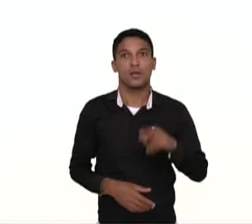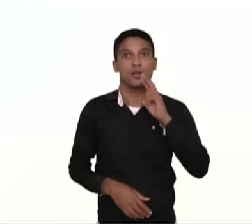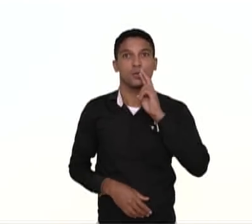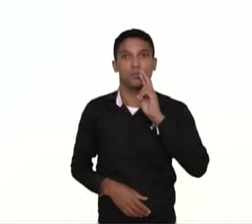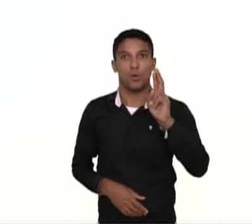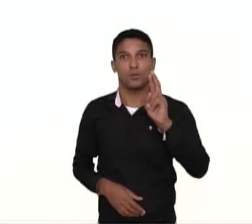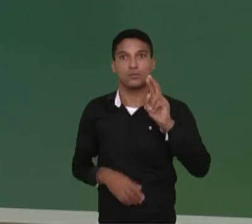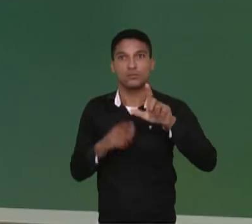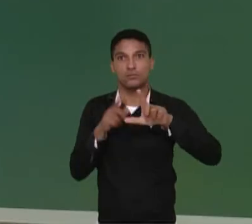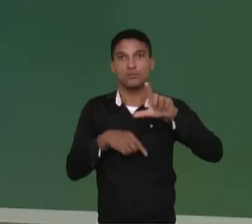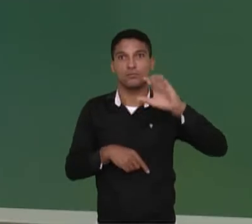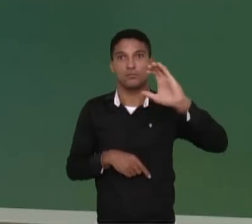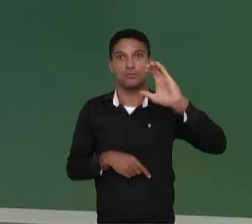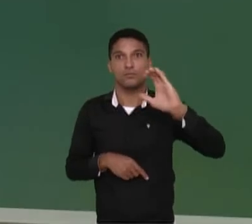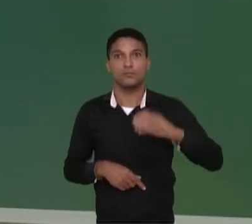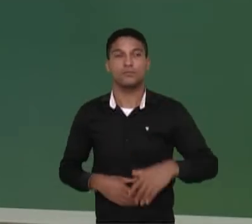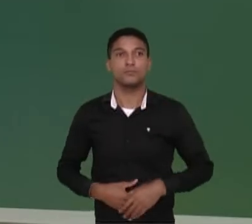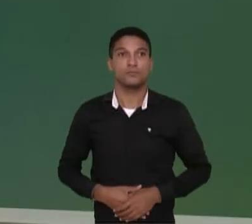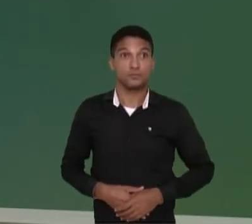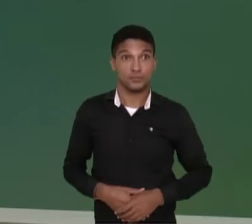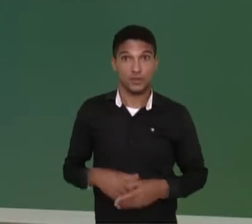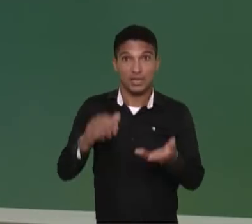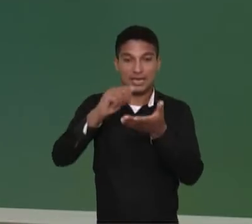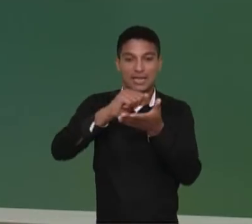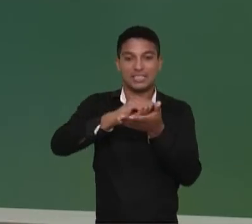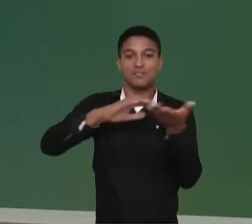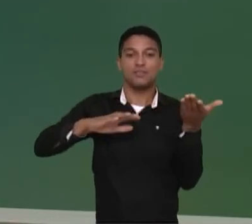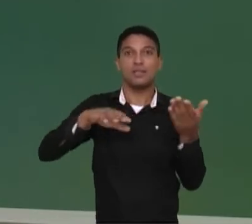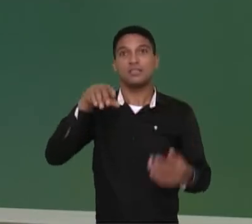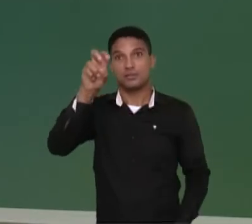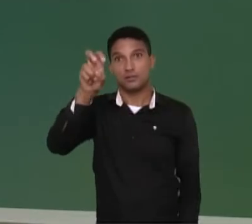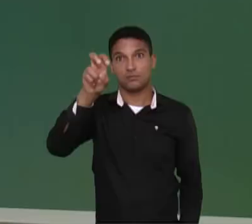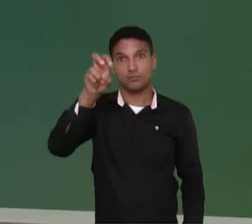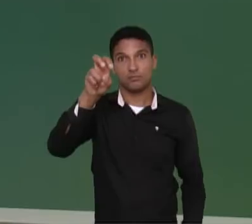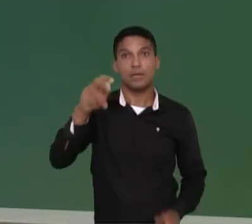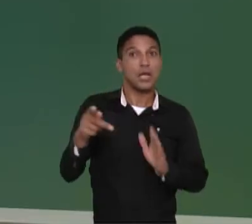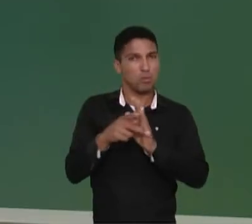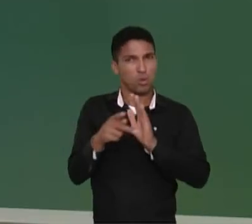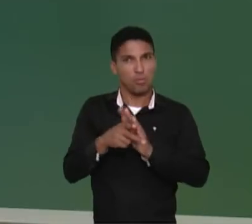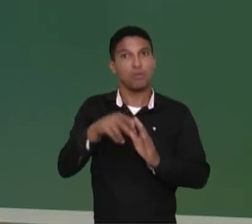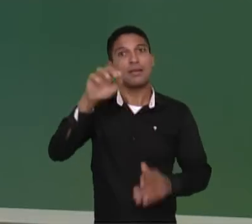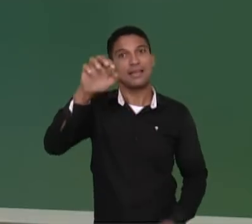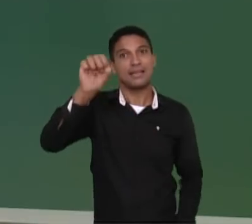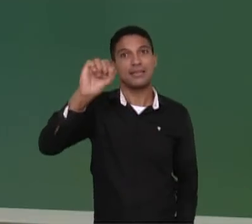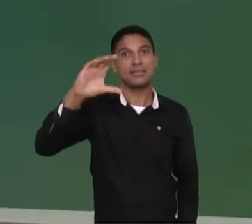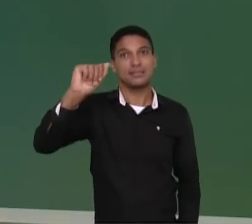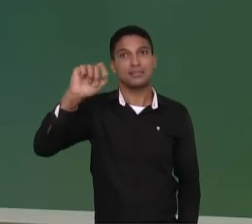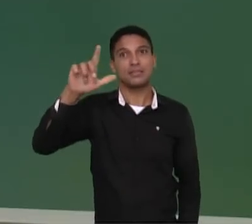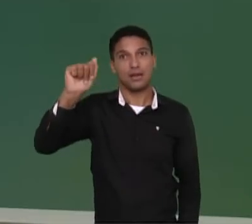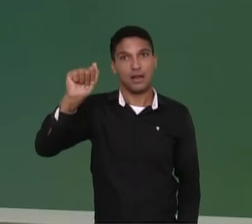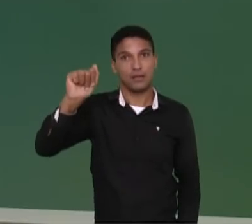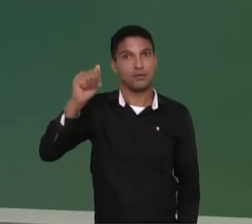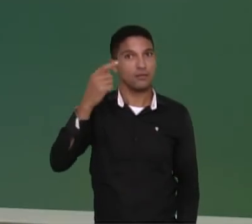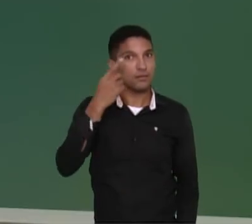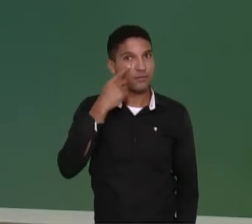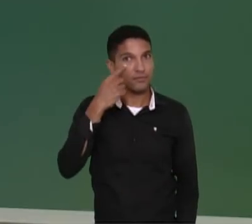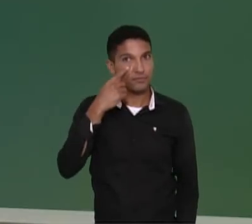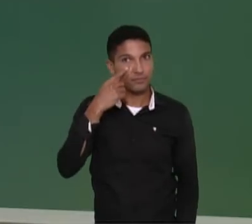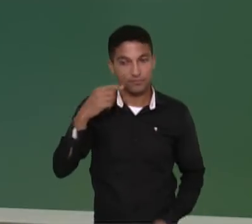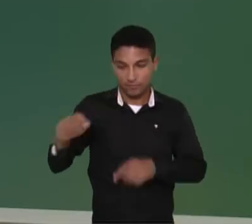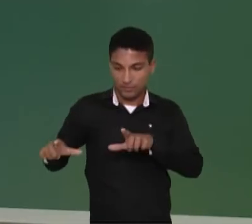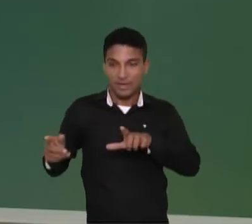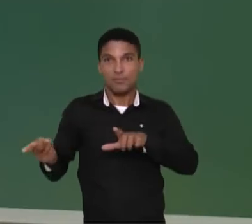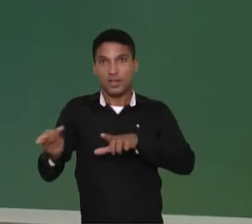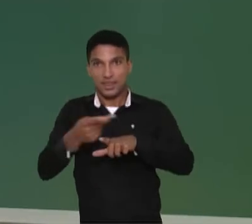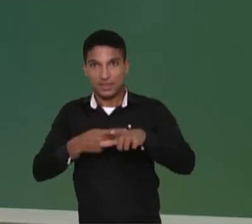Exercício 5. Exercício 5 é um exercício de escala, né? Exercício bem bacana aí a proposta, a gente só tem que cuidar